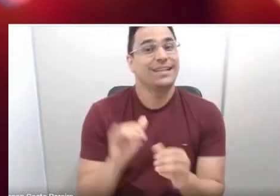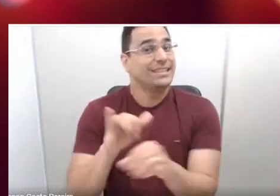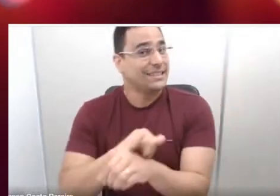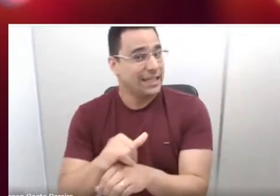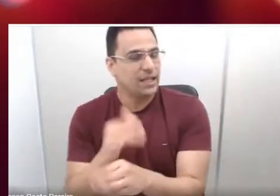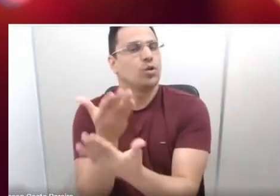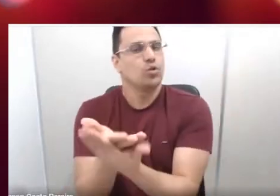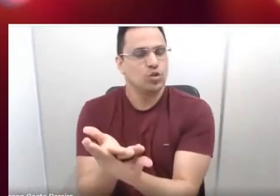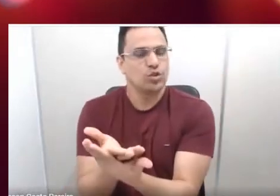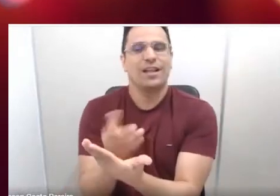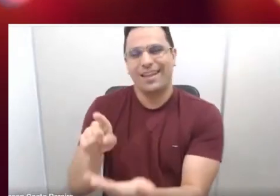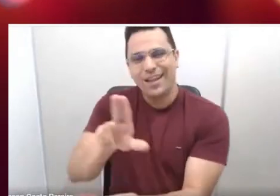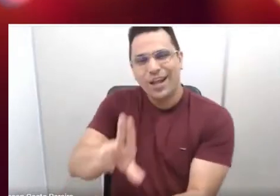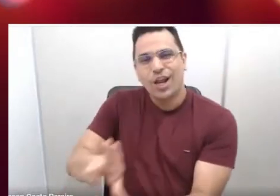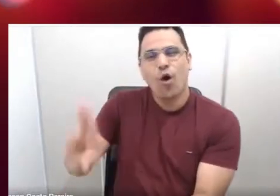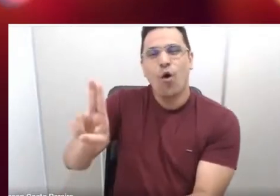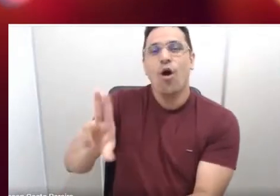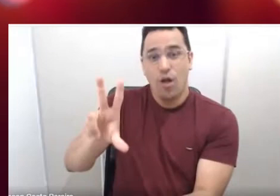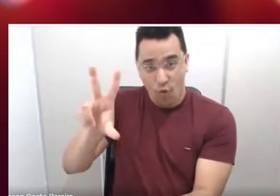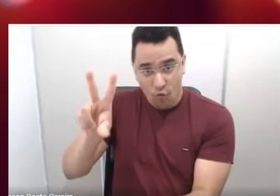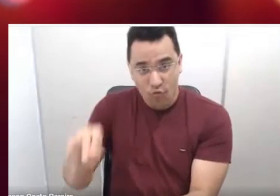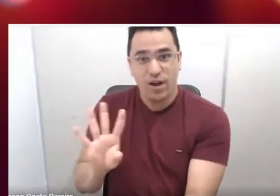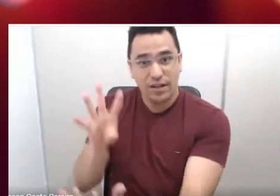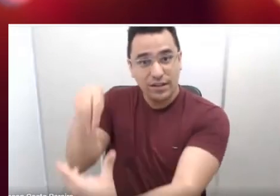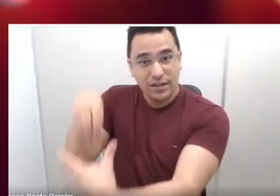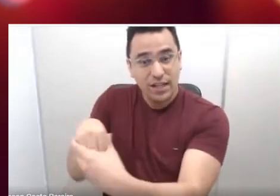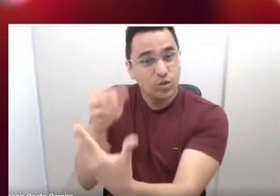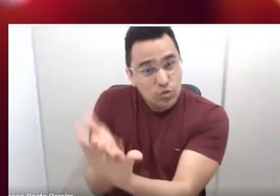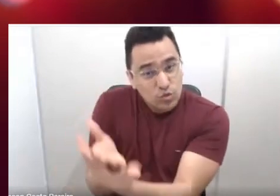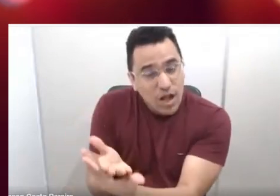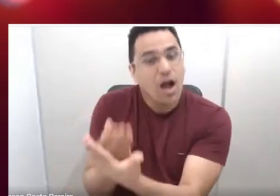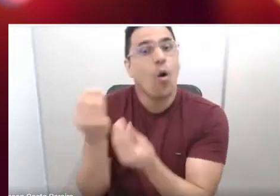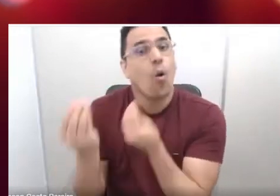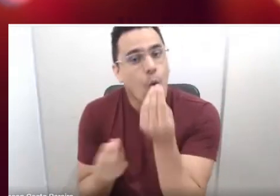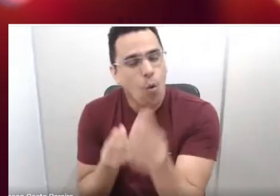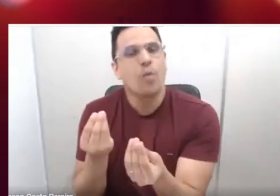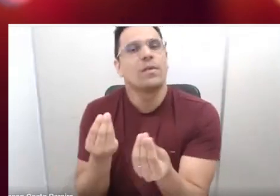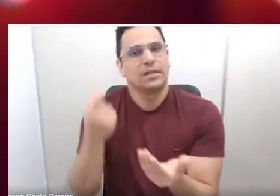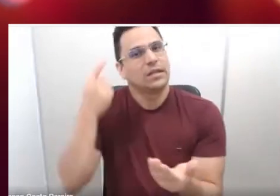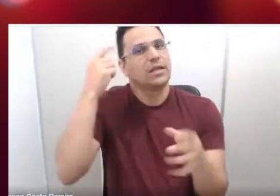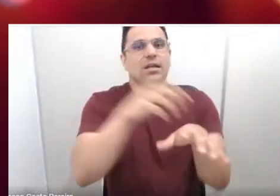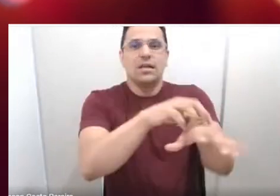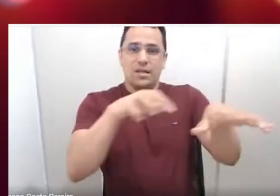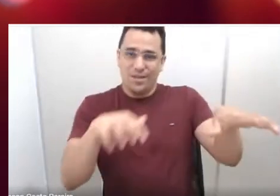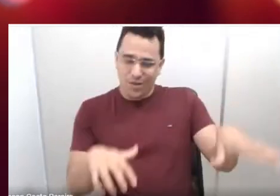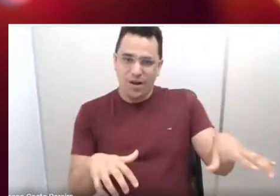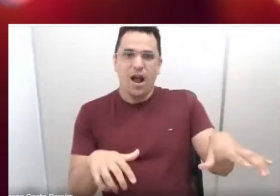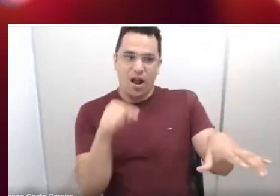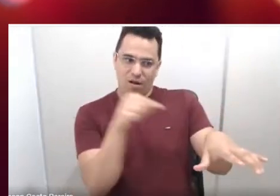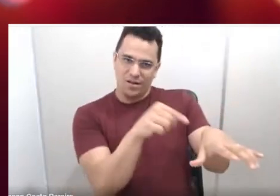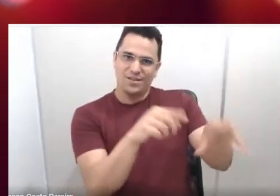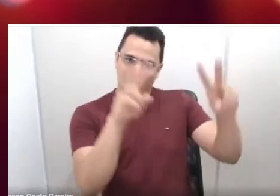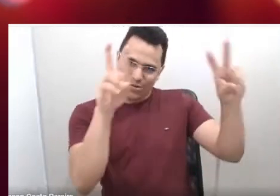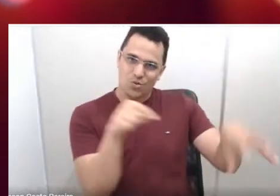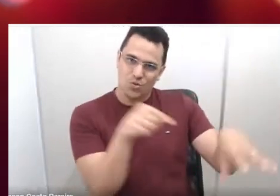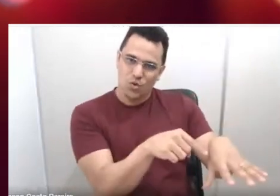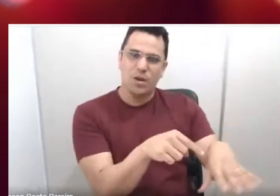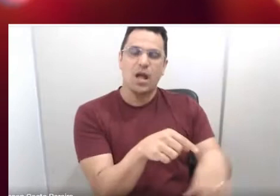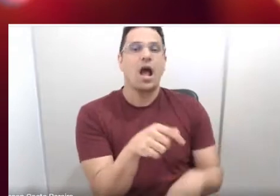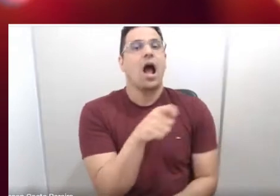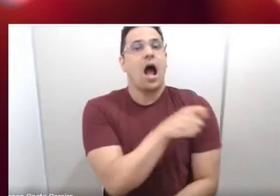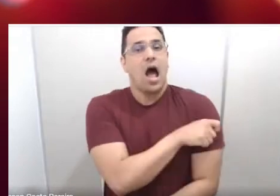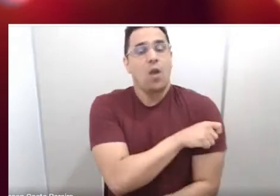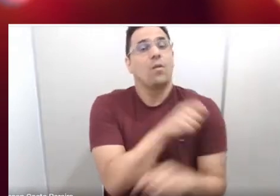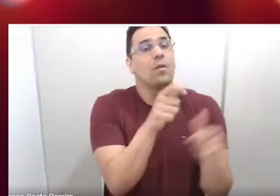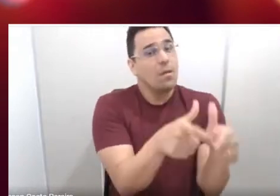instituição. E eu acho que, assim, do ponto de vista do ensino remoto, eu acho que, de fato, a gente conseguiu atender um grande número de estudantes. Eu ainda